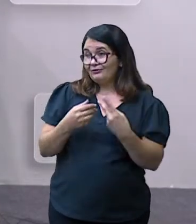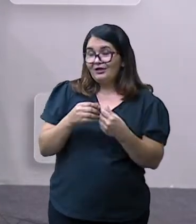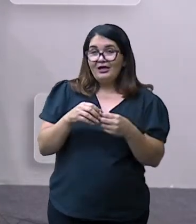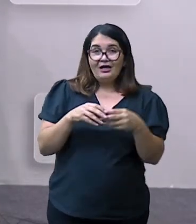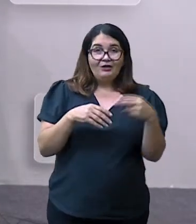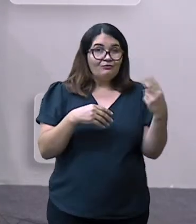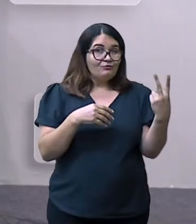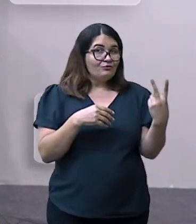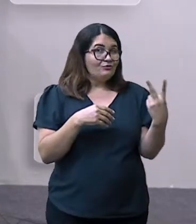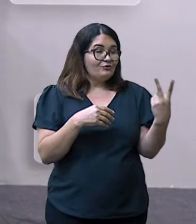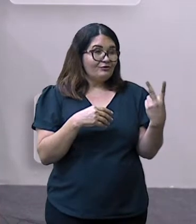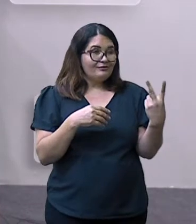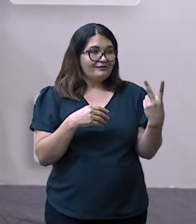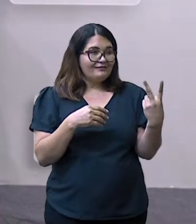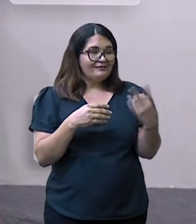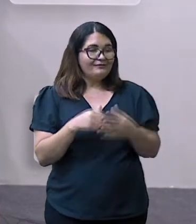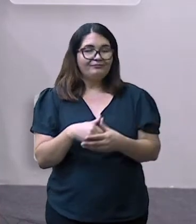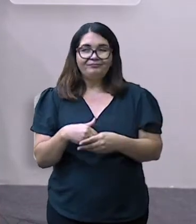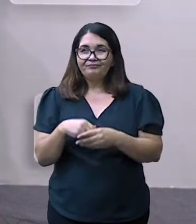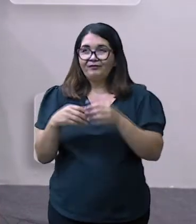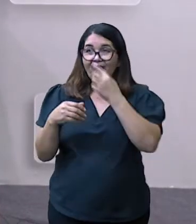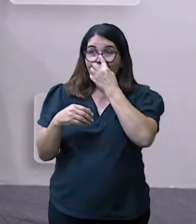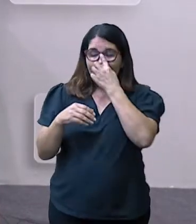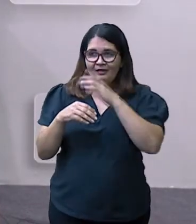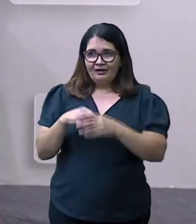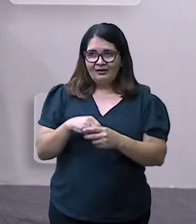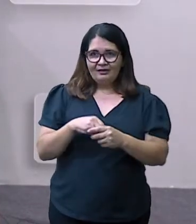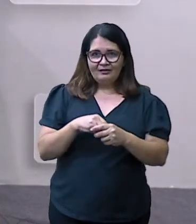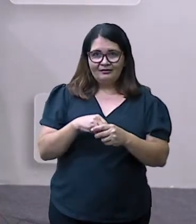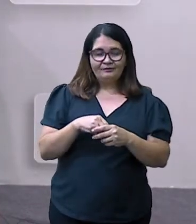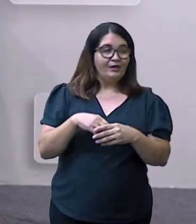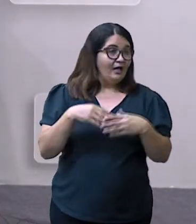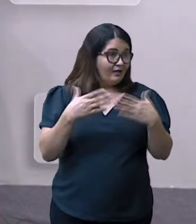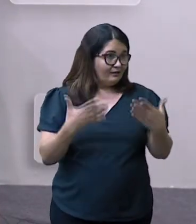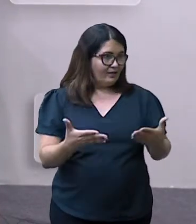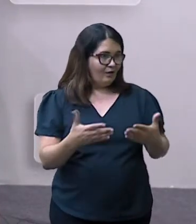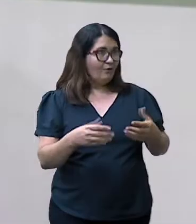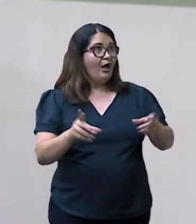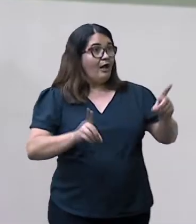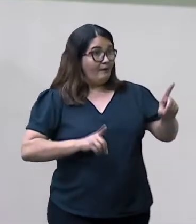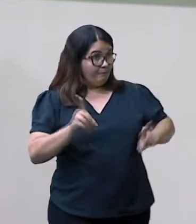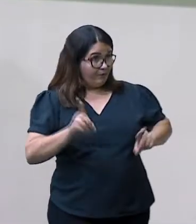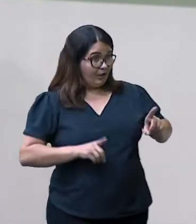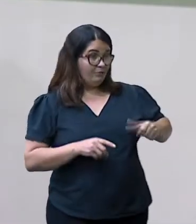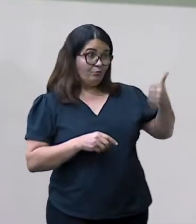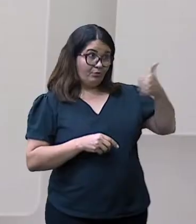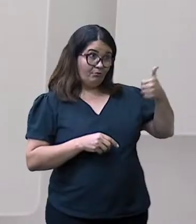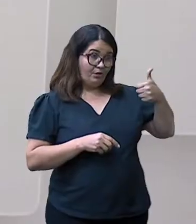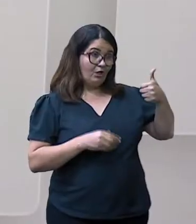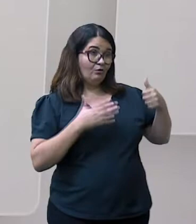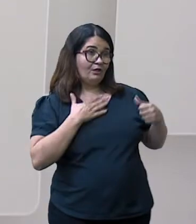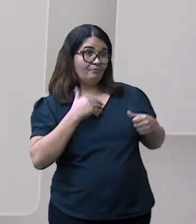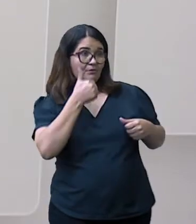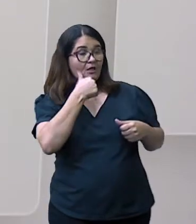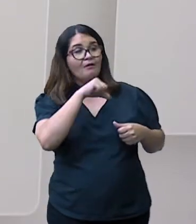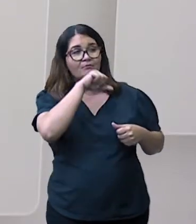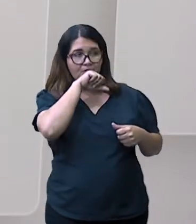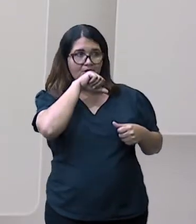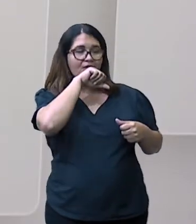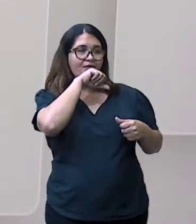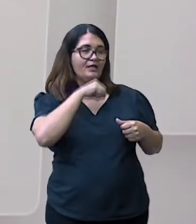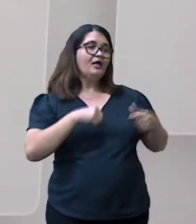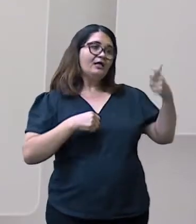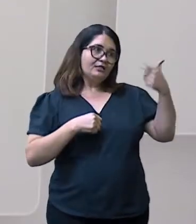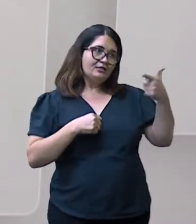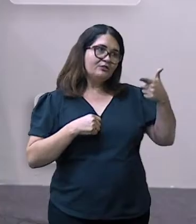não ser primo. É primo segundo grau. Ele era primo primeiro da minha mãe, primo segundo grau meu. Mas o sangue maravilhoso. Os